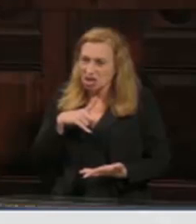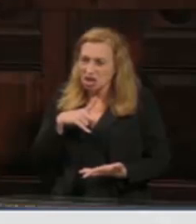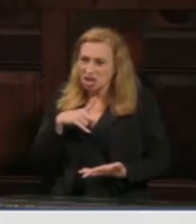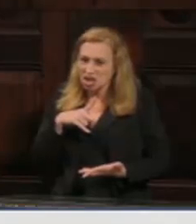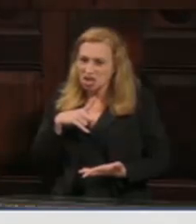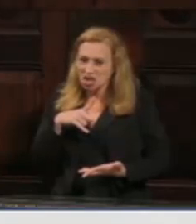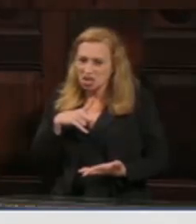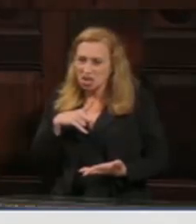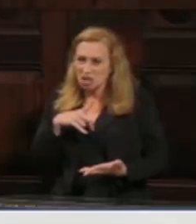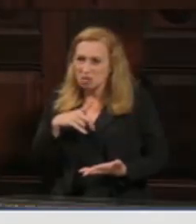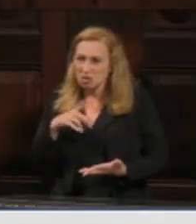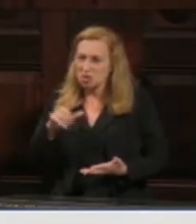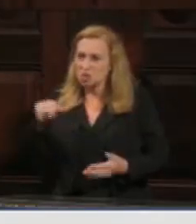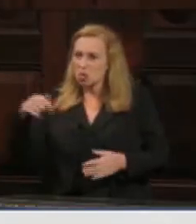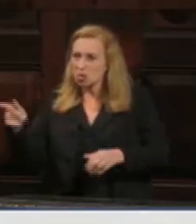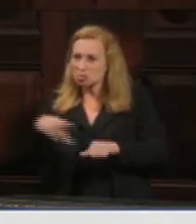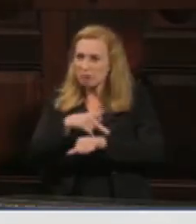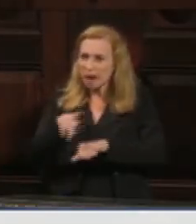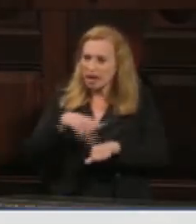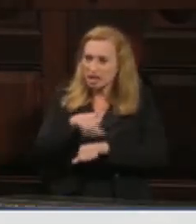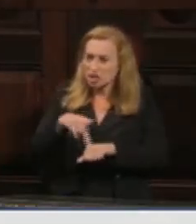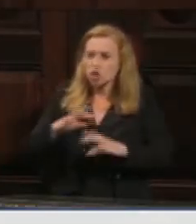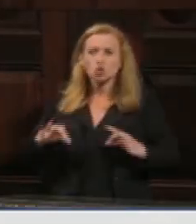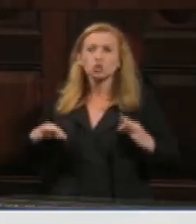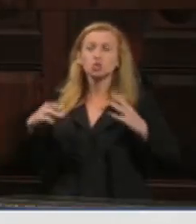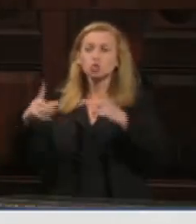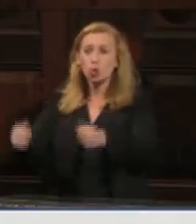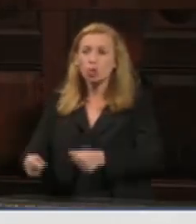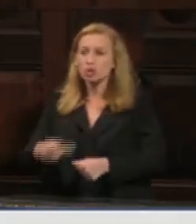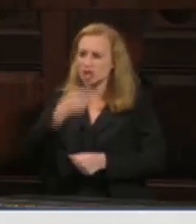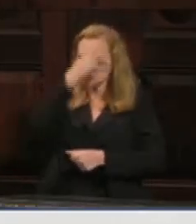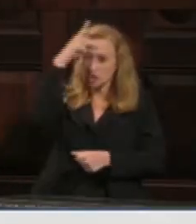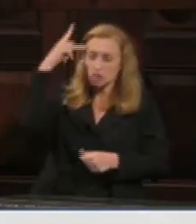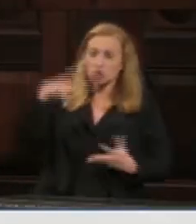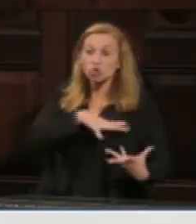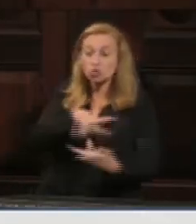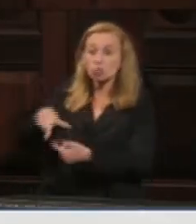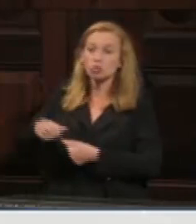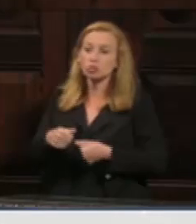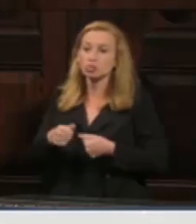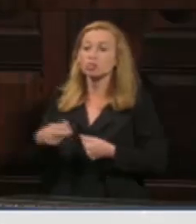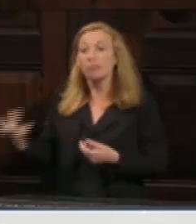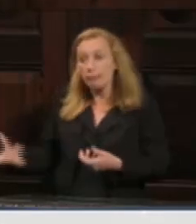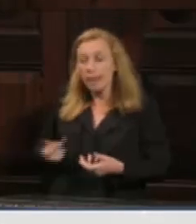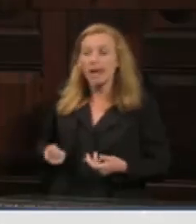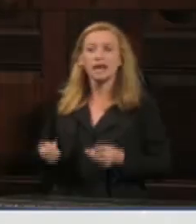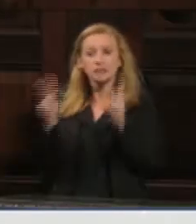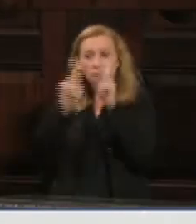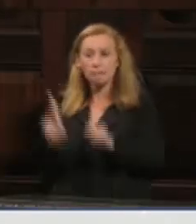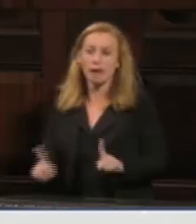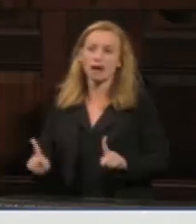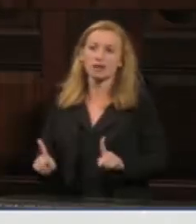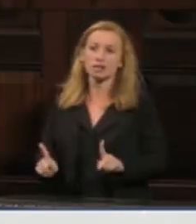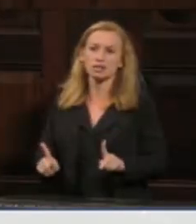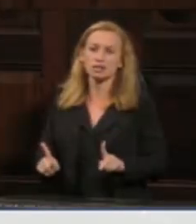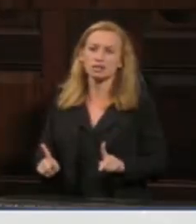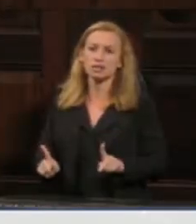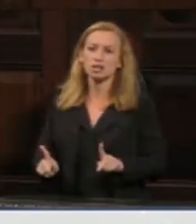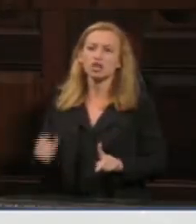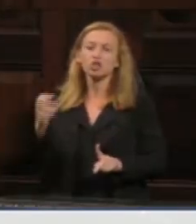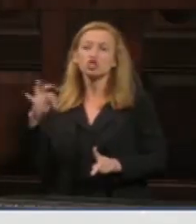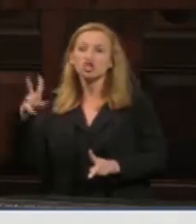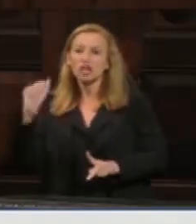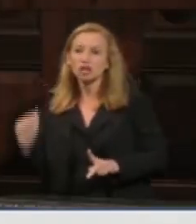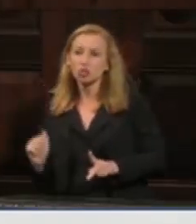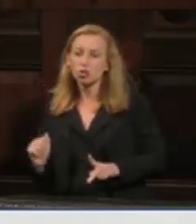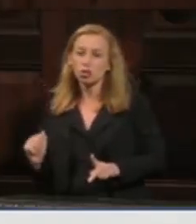em volta. Todos os cidadãos deste mundo merecem paz. E o ditador Nicolás Maduro não está